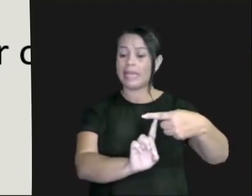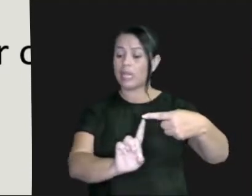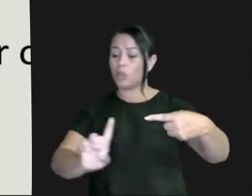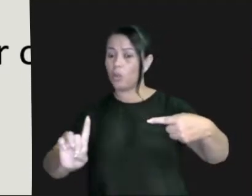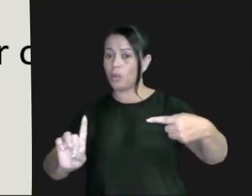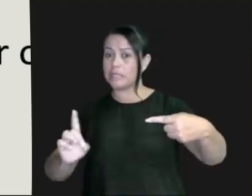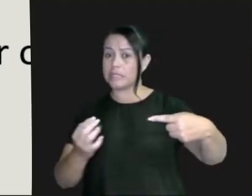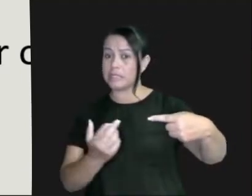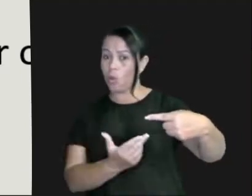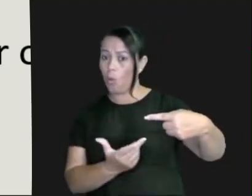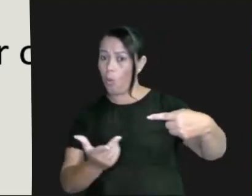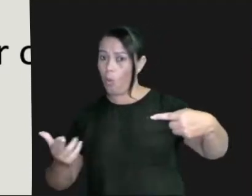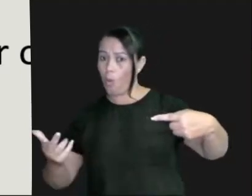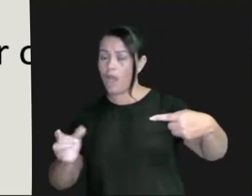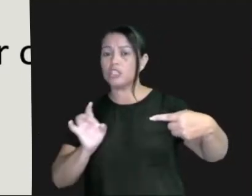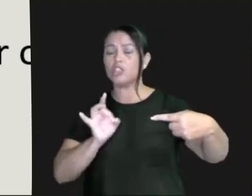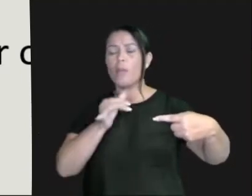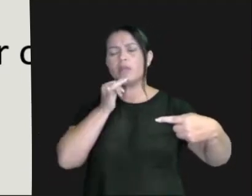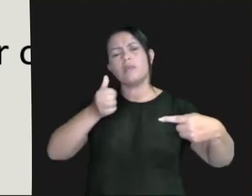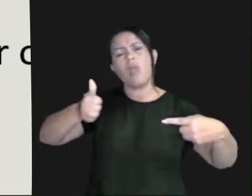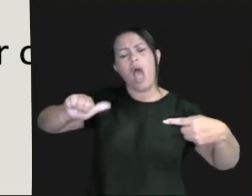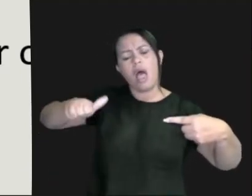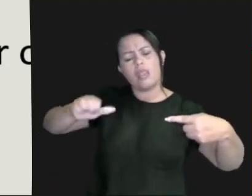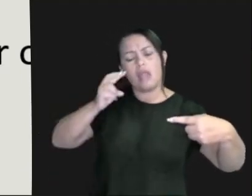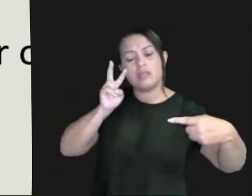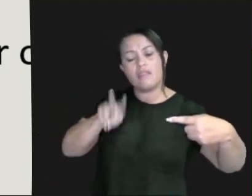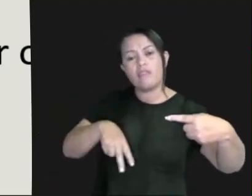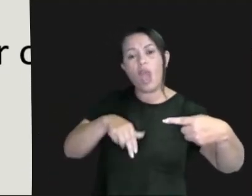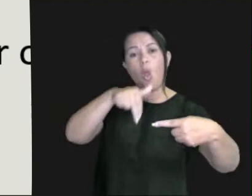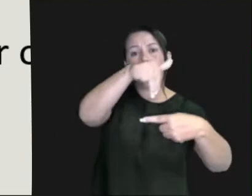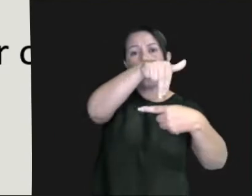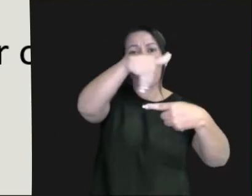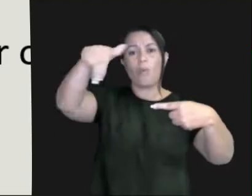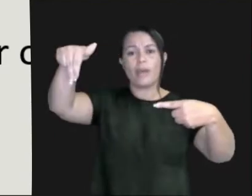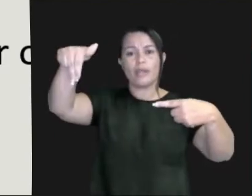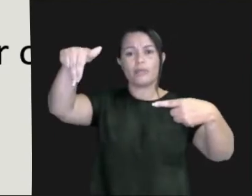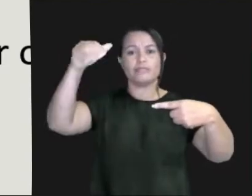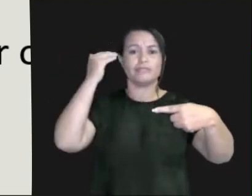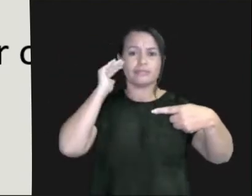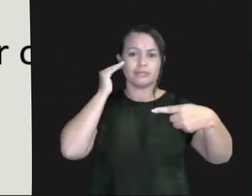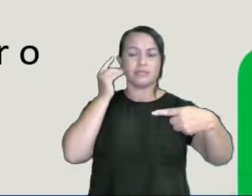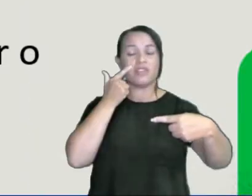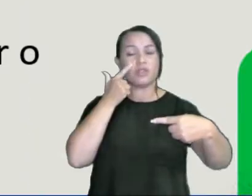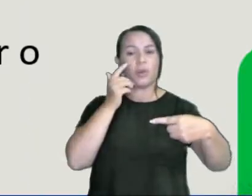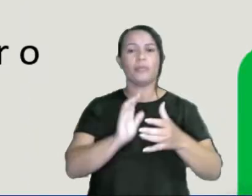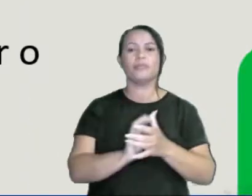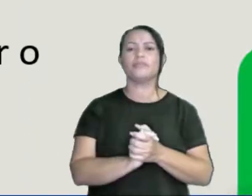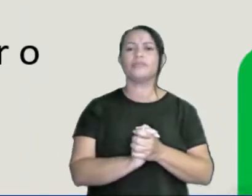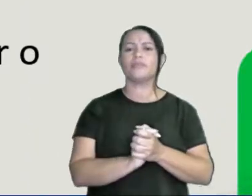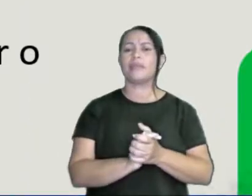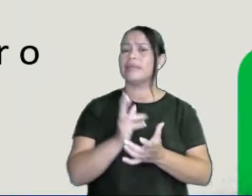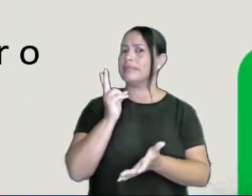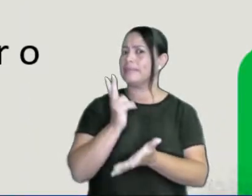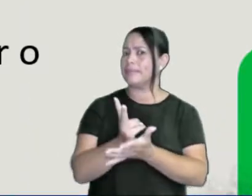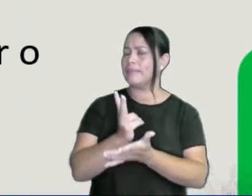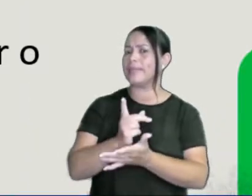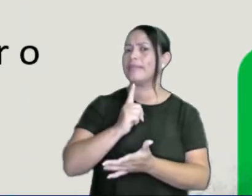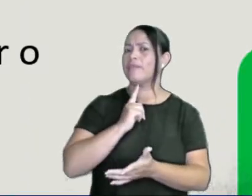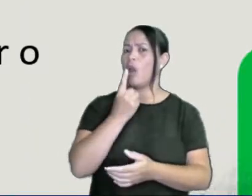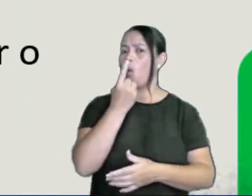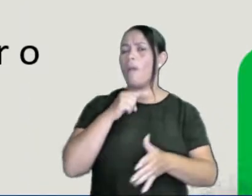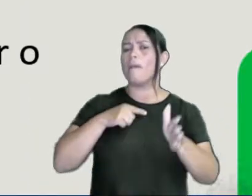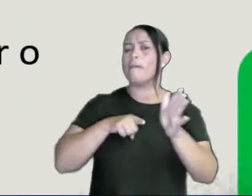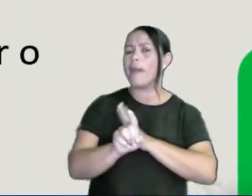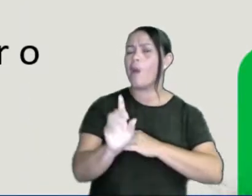forem iguais, basta analisar o numerador. Então, vê só. Toda vez que vir uma questão